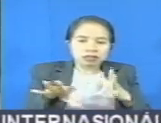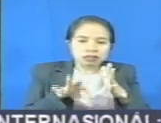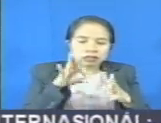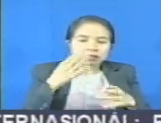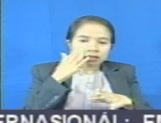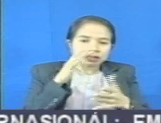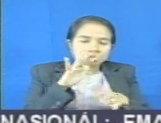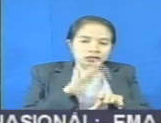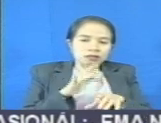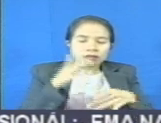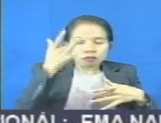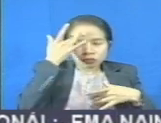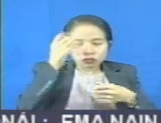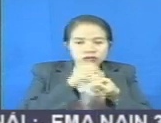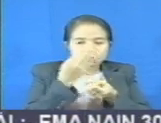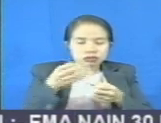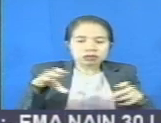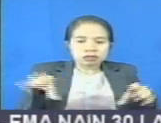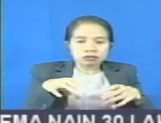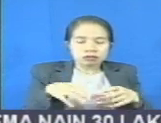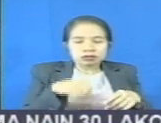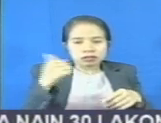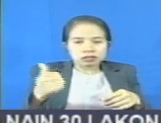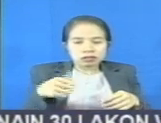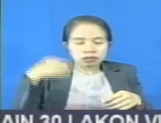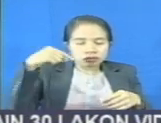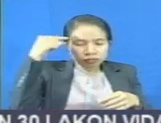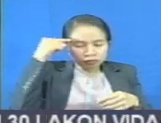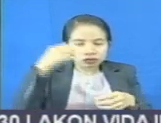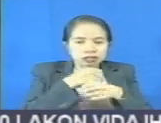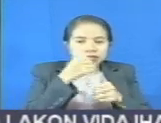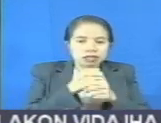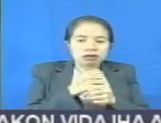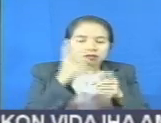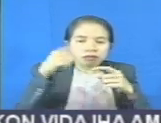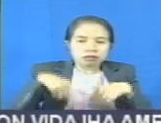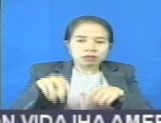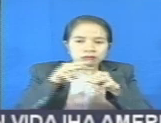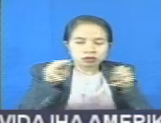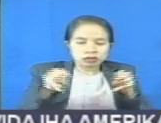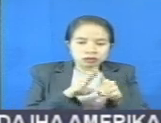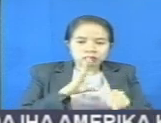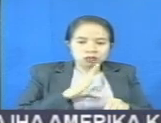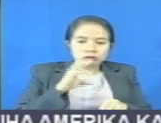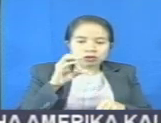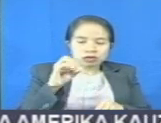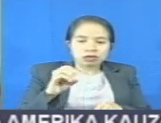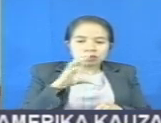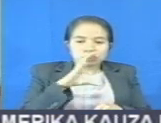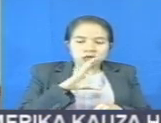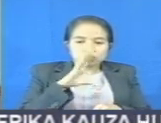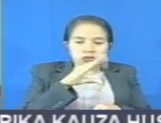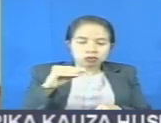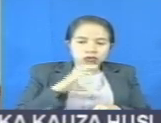infectado Covid-19, no esforço selectam governo cerca sanitário do município Bobonaro Rocova Lima. Há o